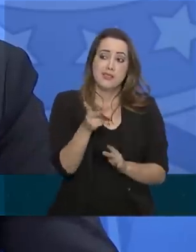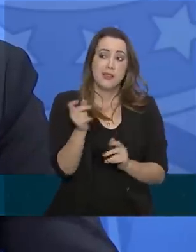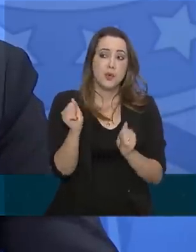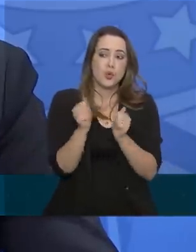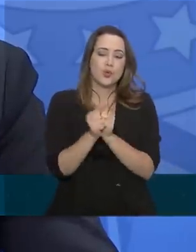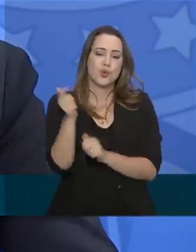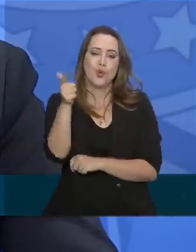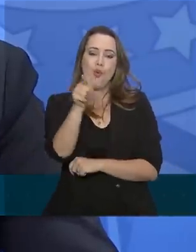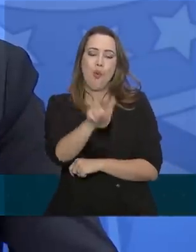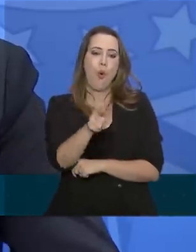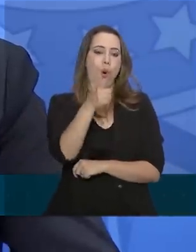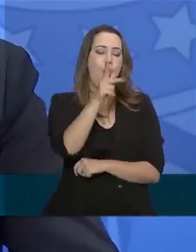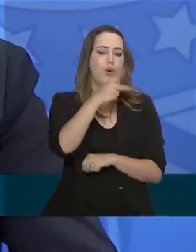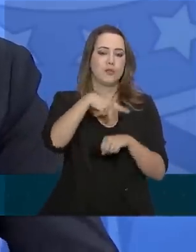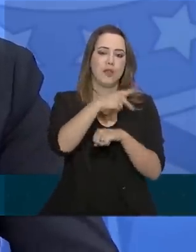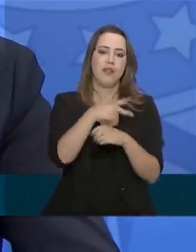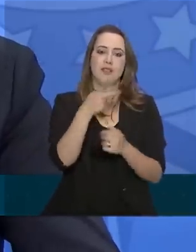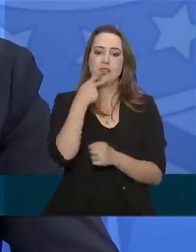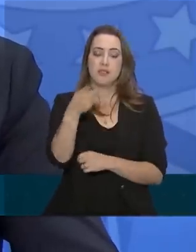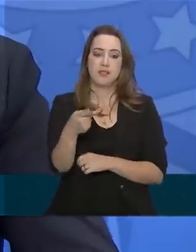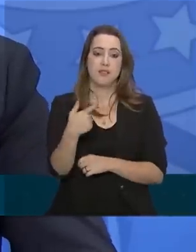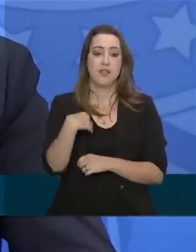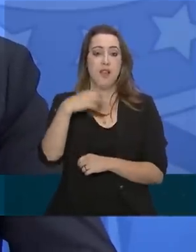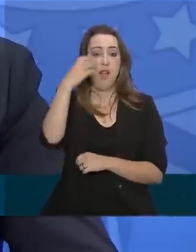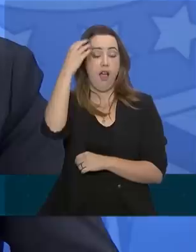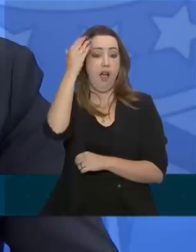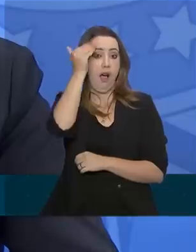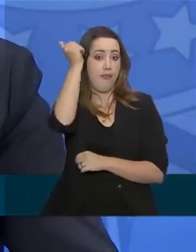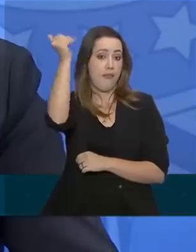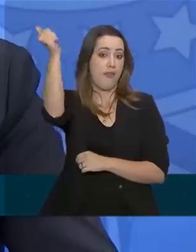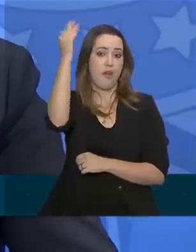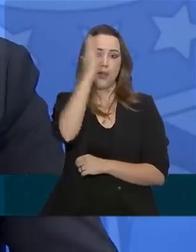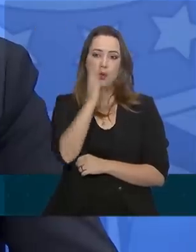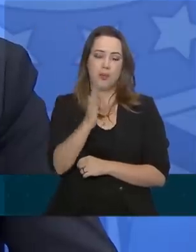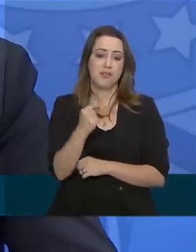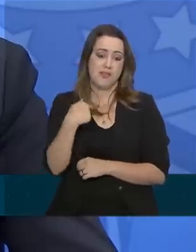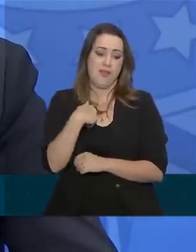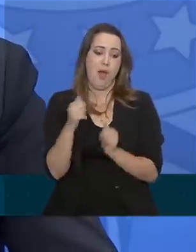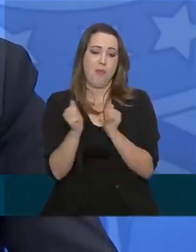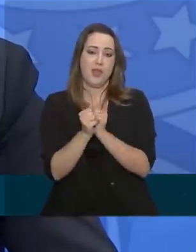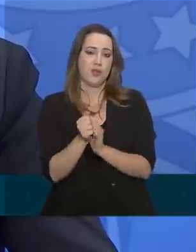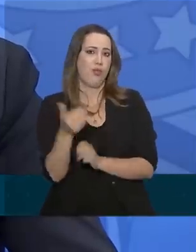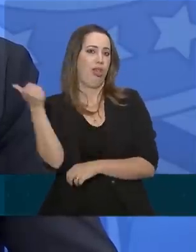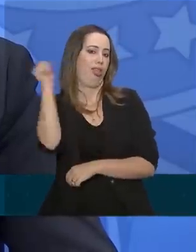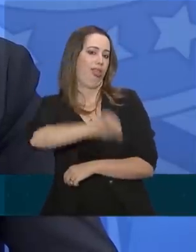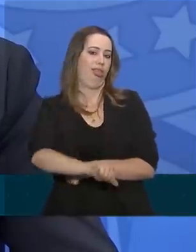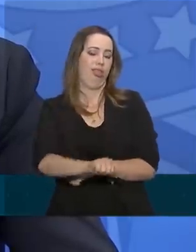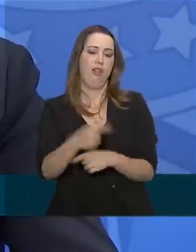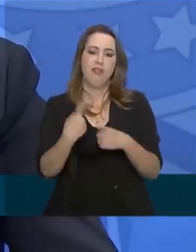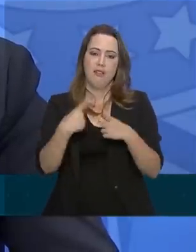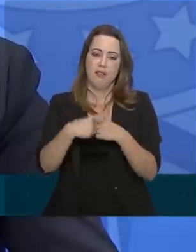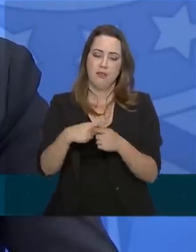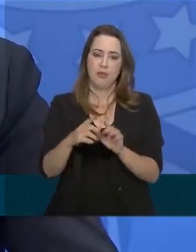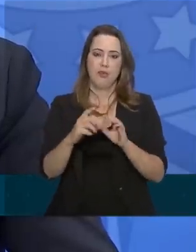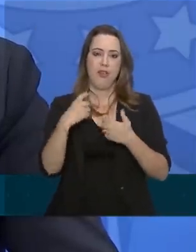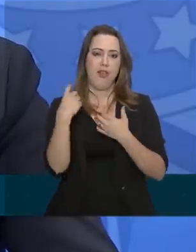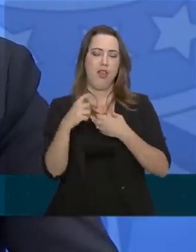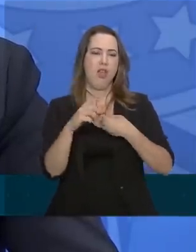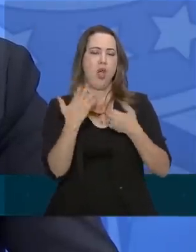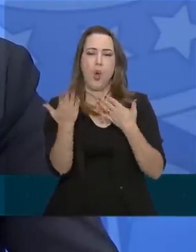brasil há há há forma de brasília minha é péssima lá fora ainda exista os rótulos que foram